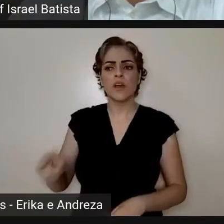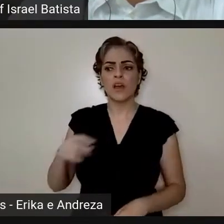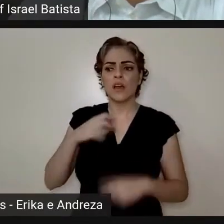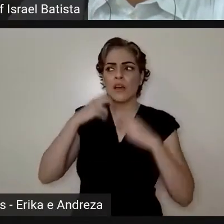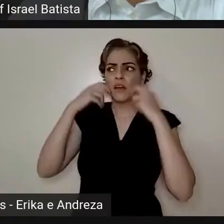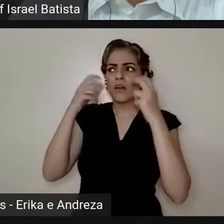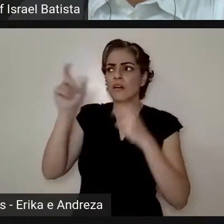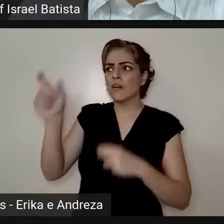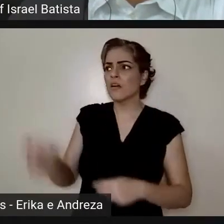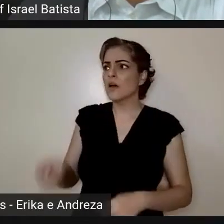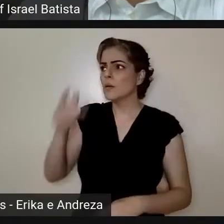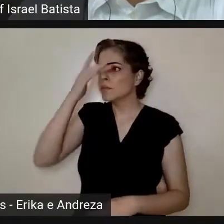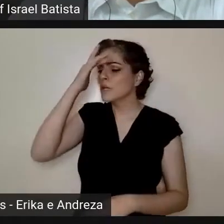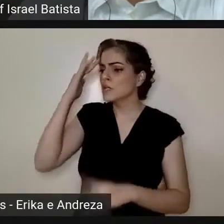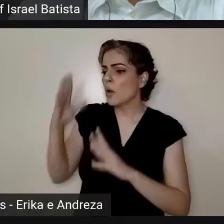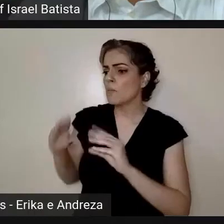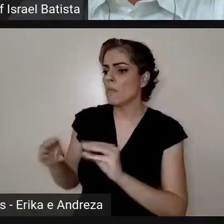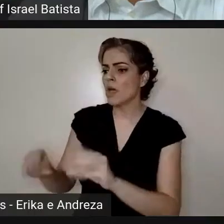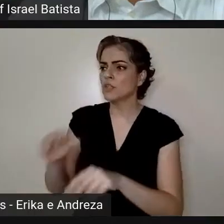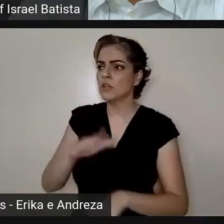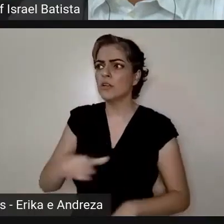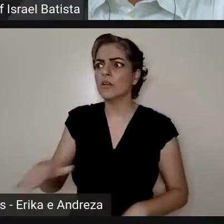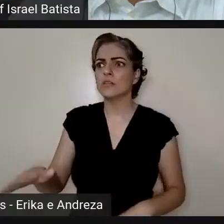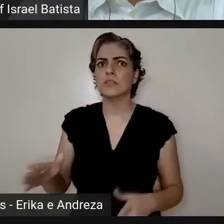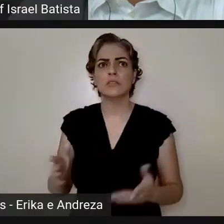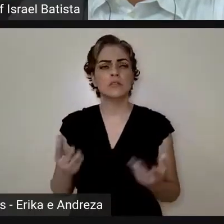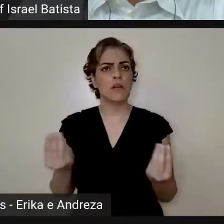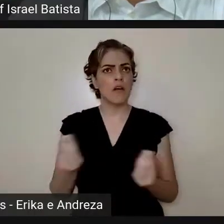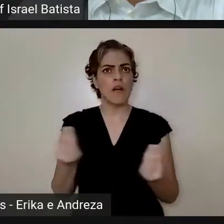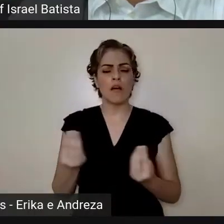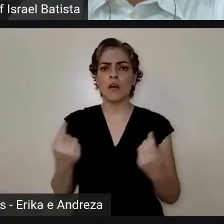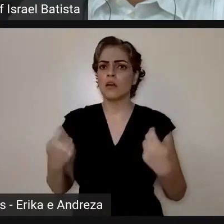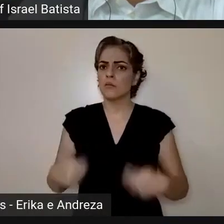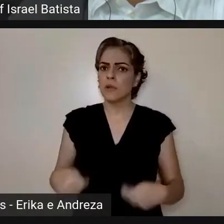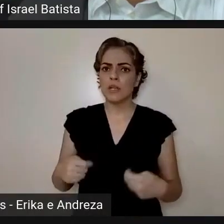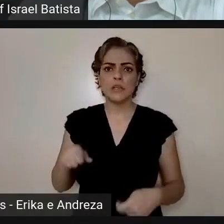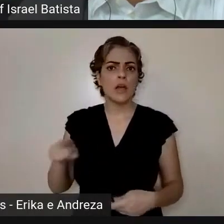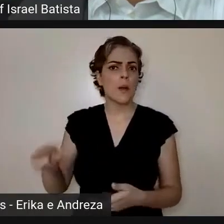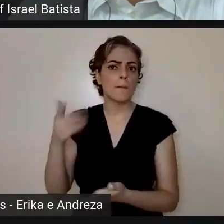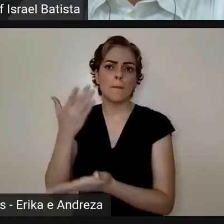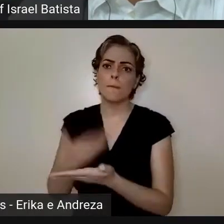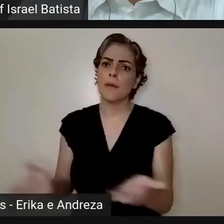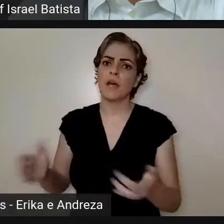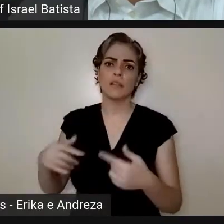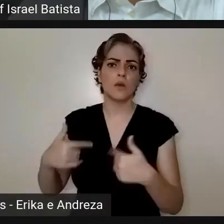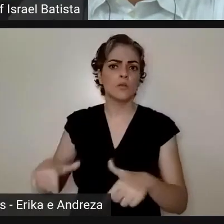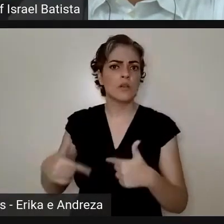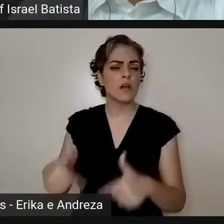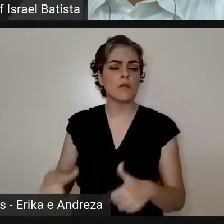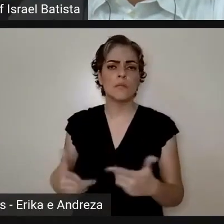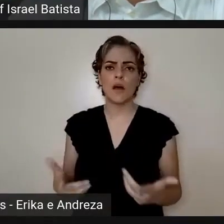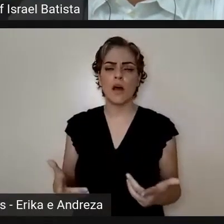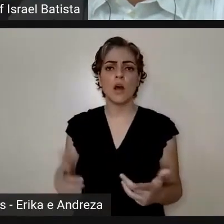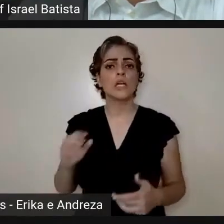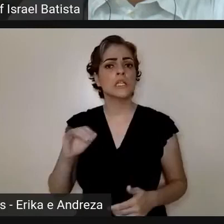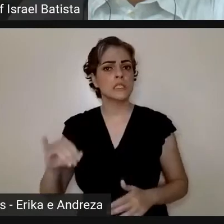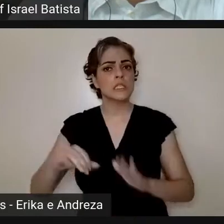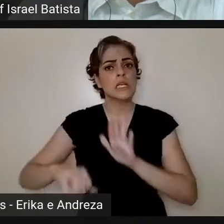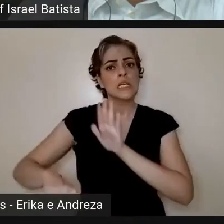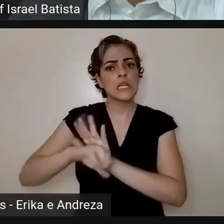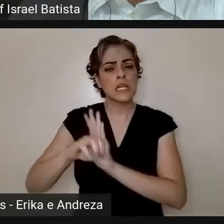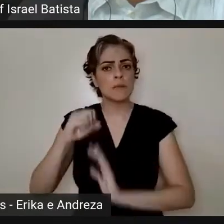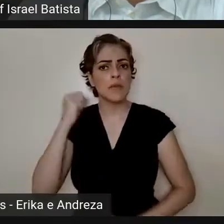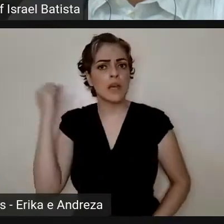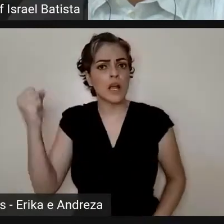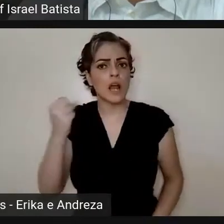Então a gente precisa fazer a perda do cargo, né, ser ali para todo mundo condenado em crimes graves, né, como é o caso